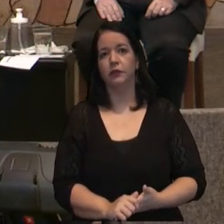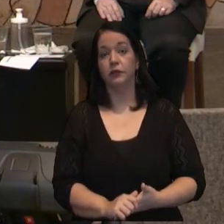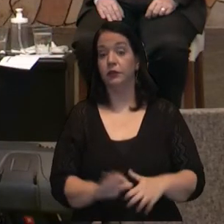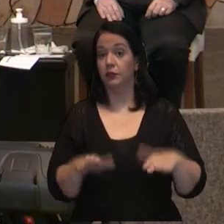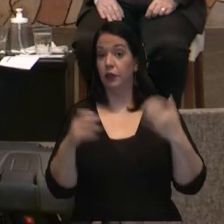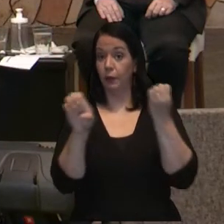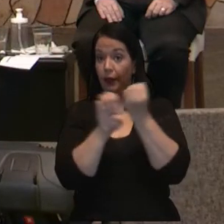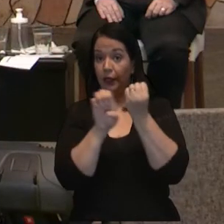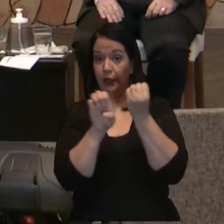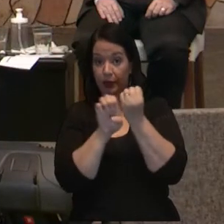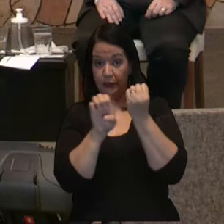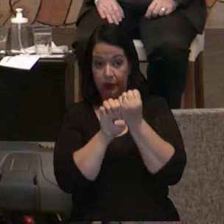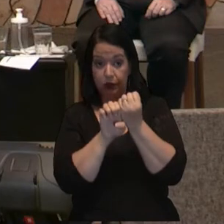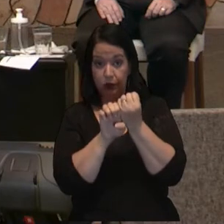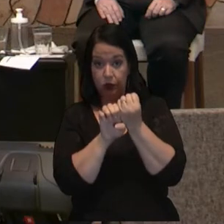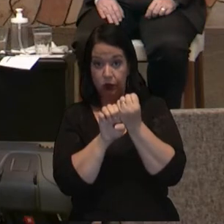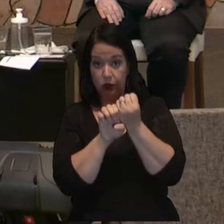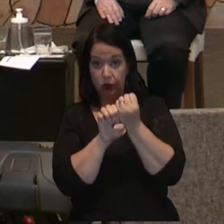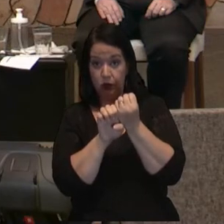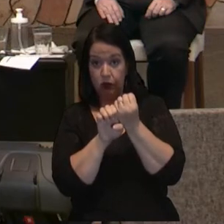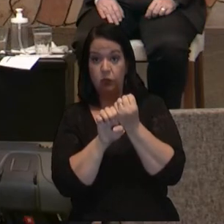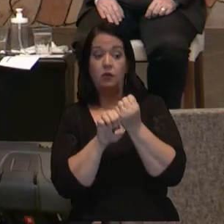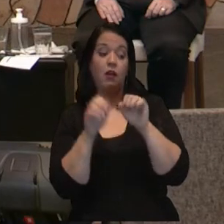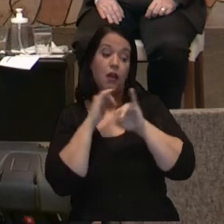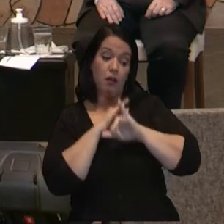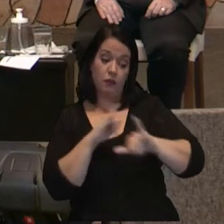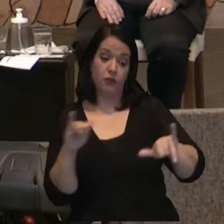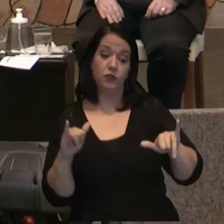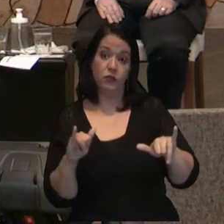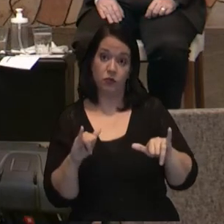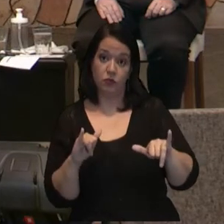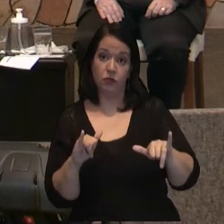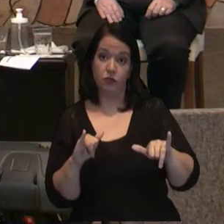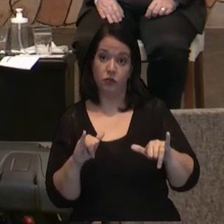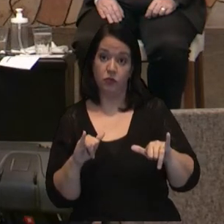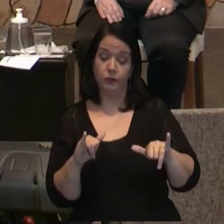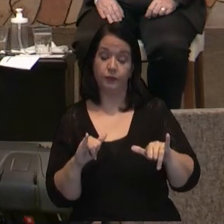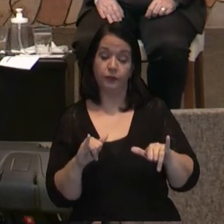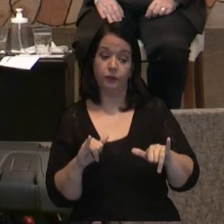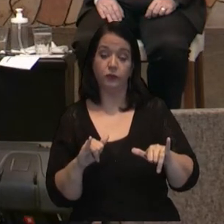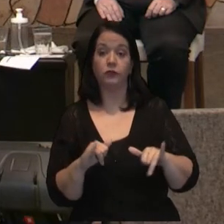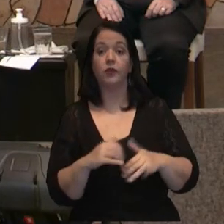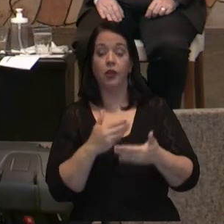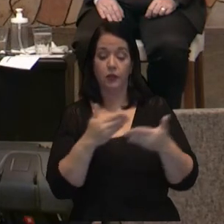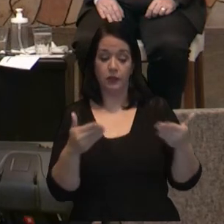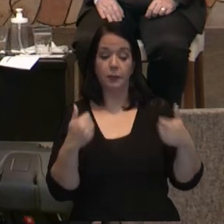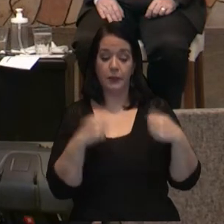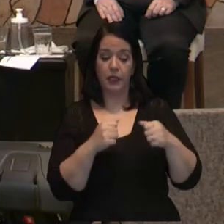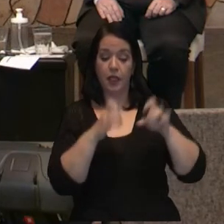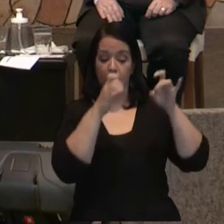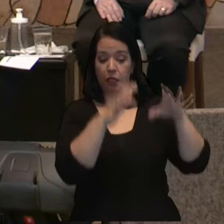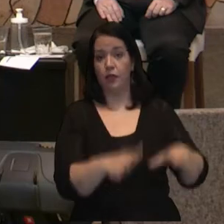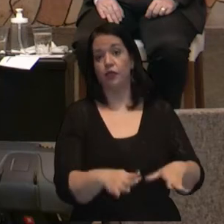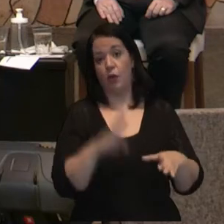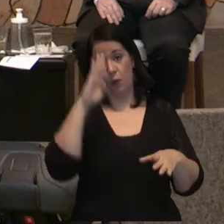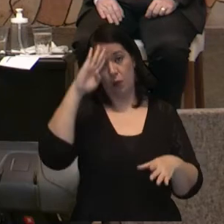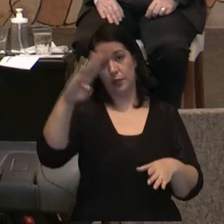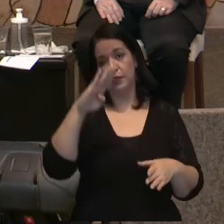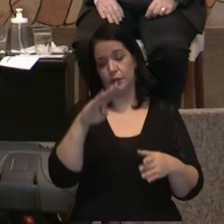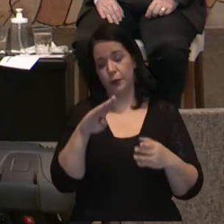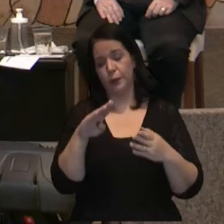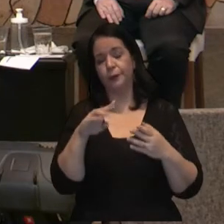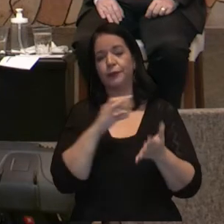cuidar daqueles que são seus, destes aqui cuido eu. 1 Pedro 3, verso 9 diz o seguinte, queridos